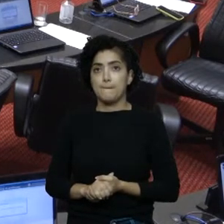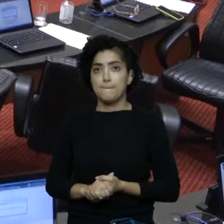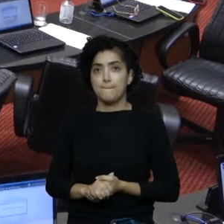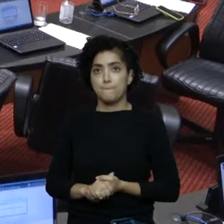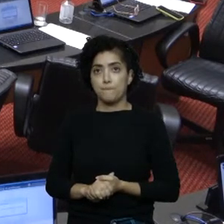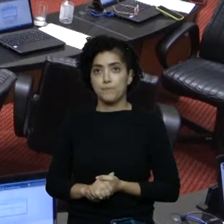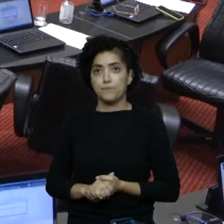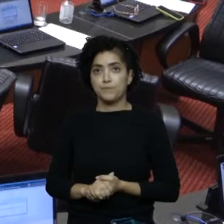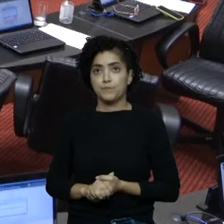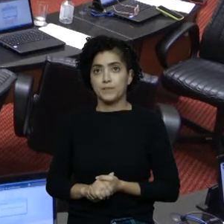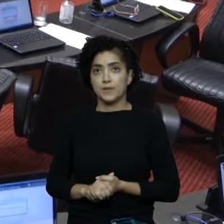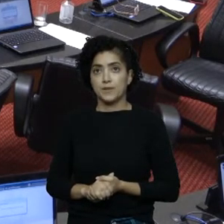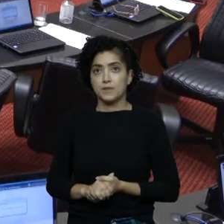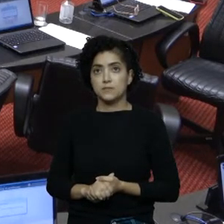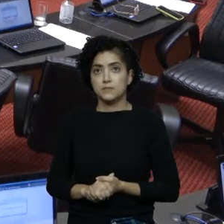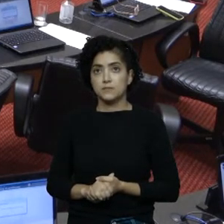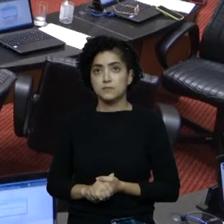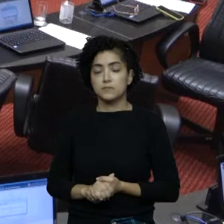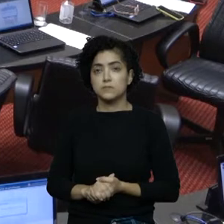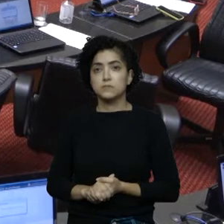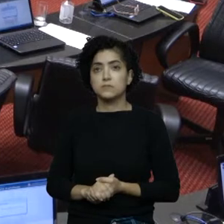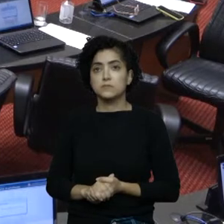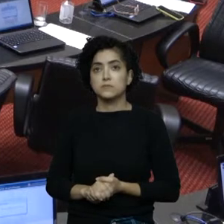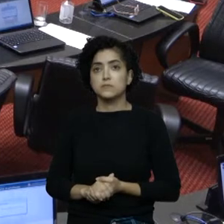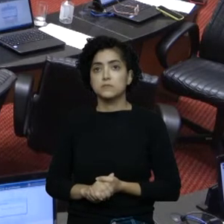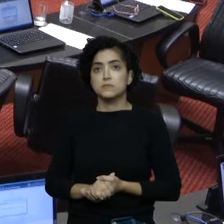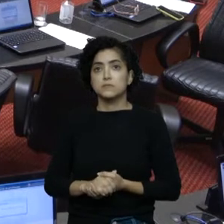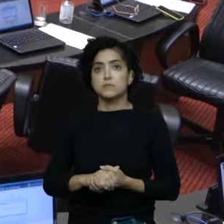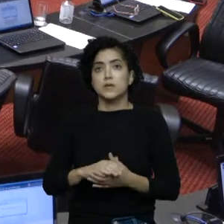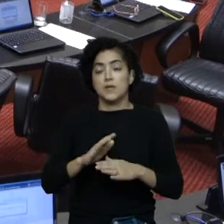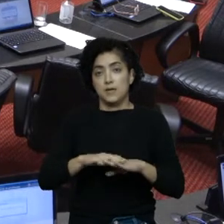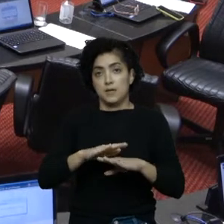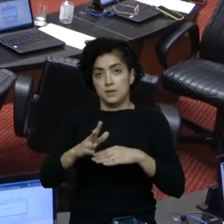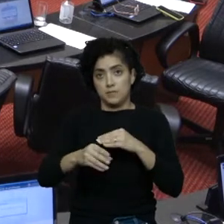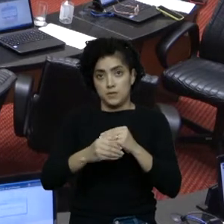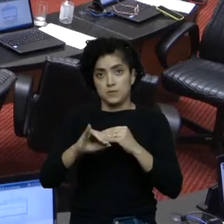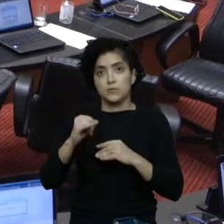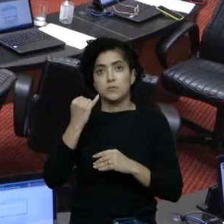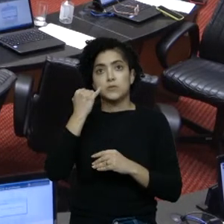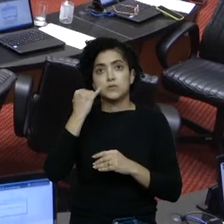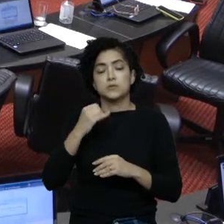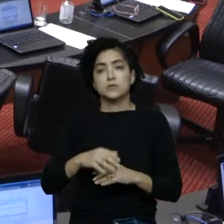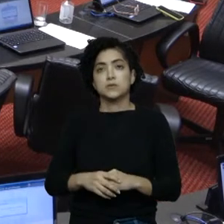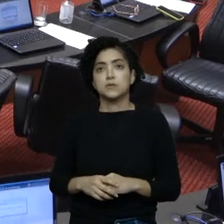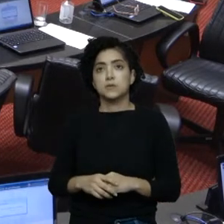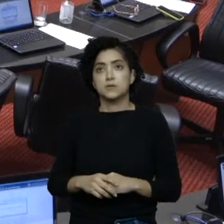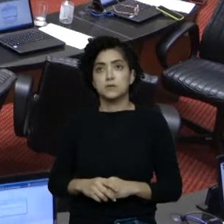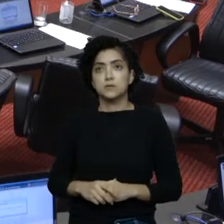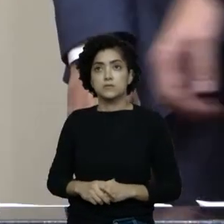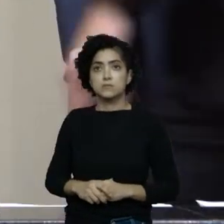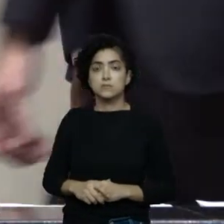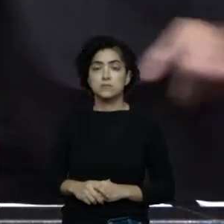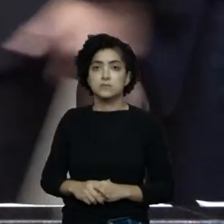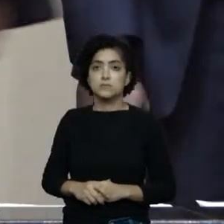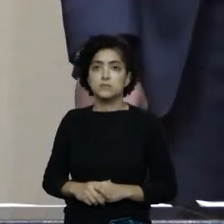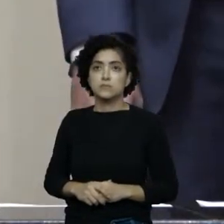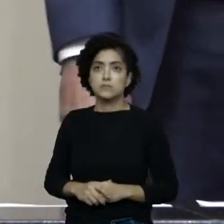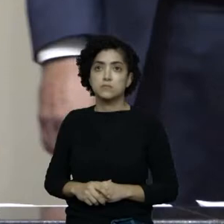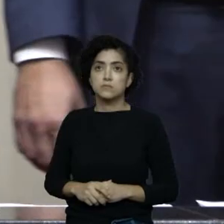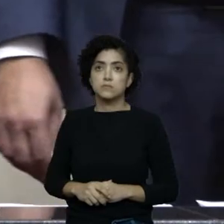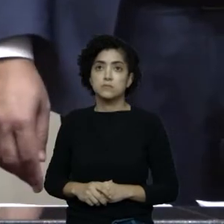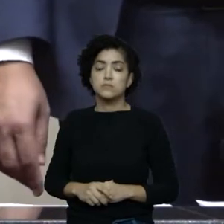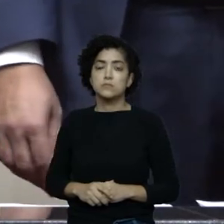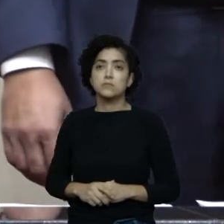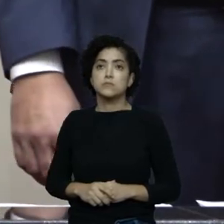três é perfeito sem medo Deputado GC Ok só me fica o artigo 3º